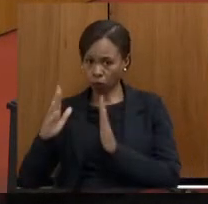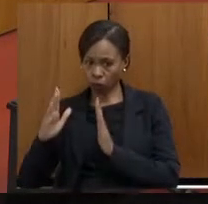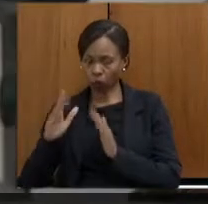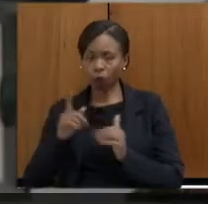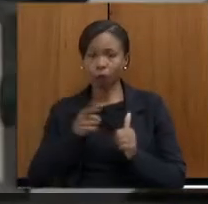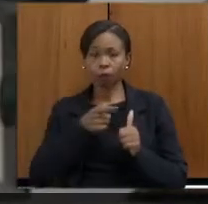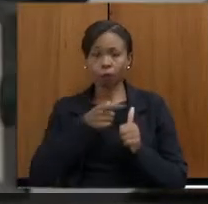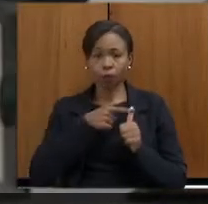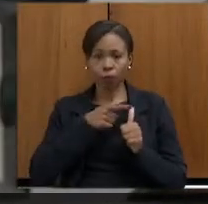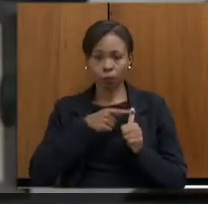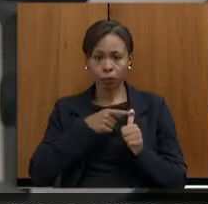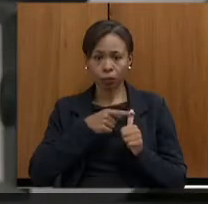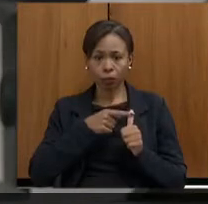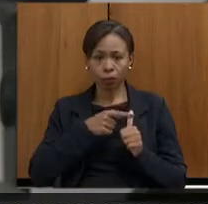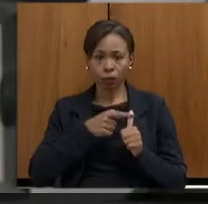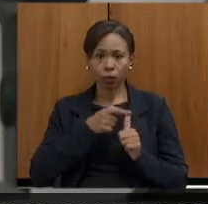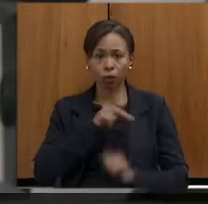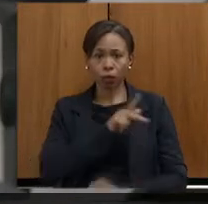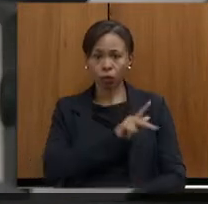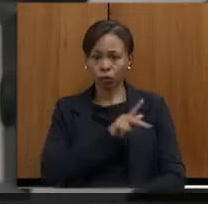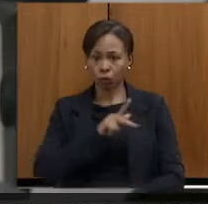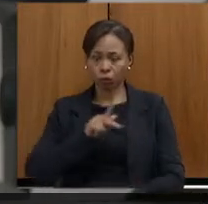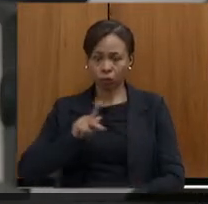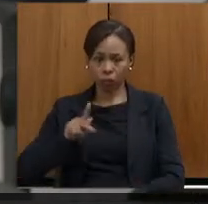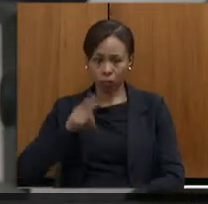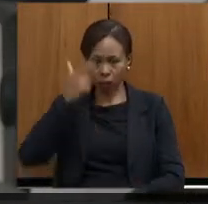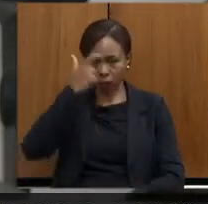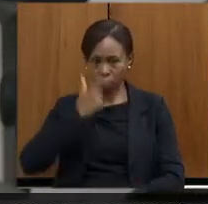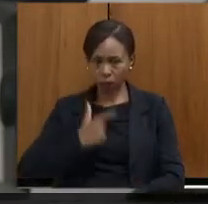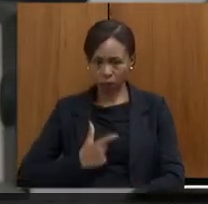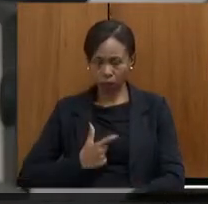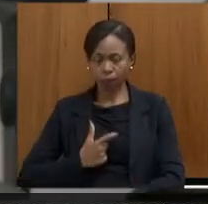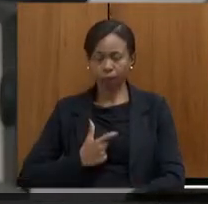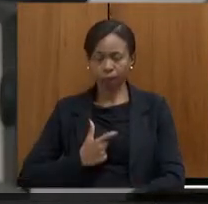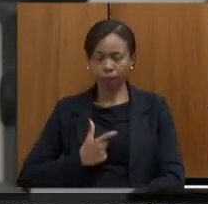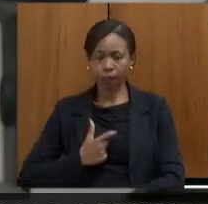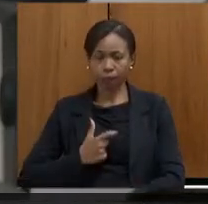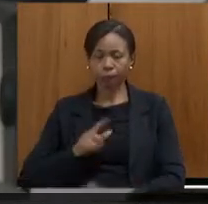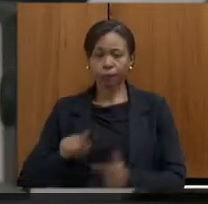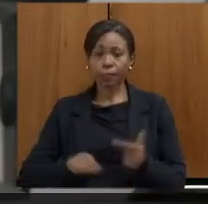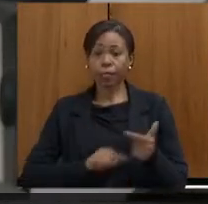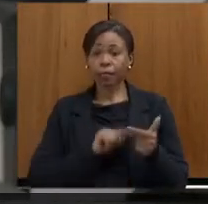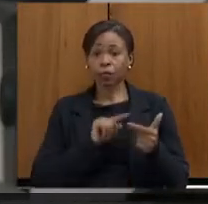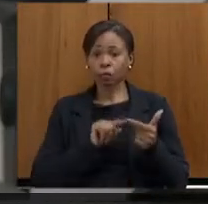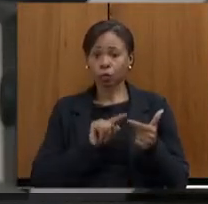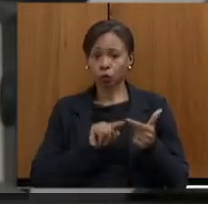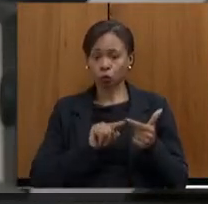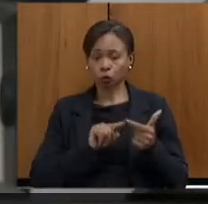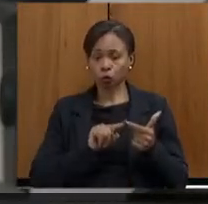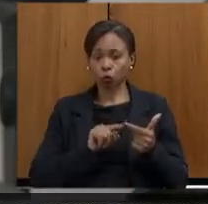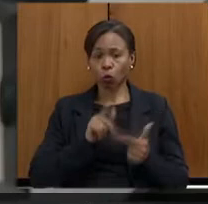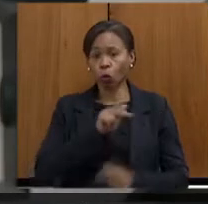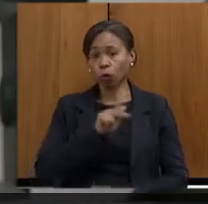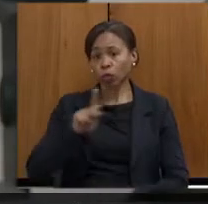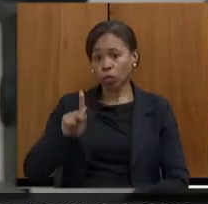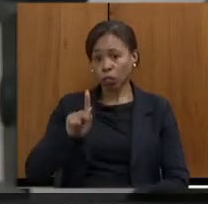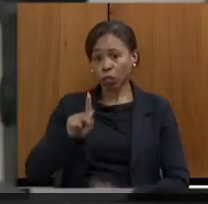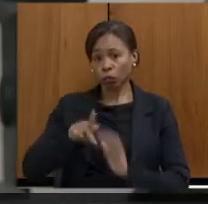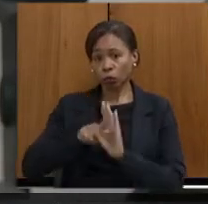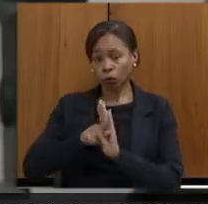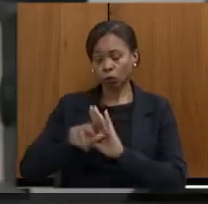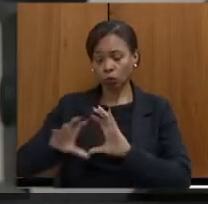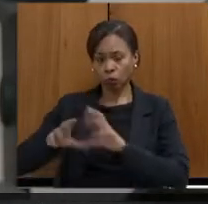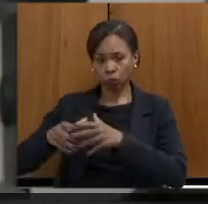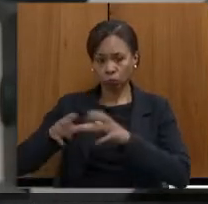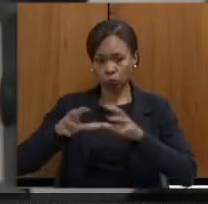Primeiro, presidente, presidenta da reunião. Dois, presidentas das comissões participantes